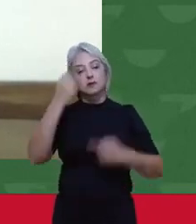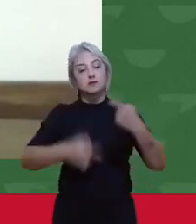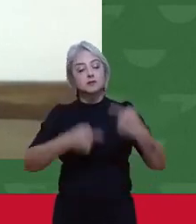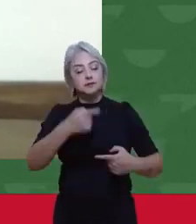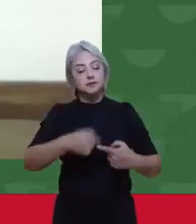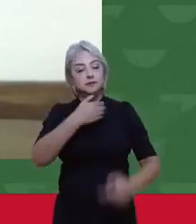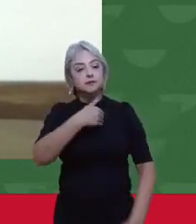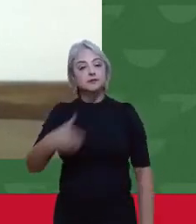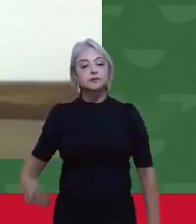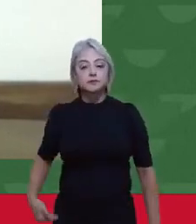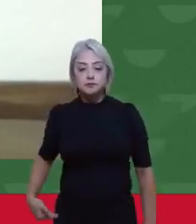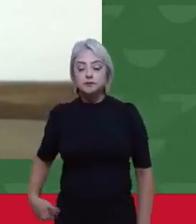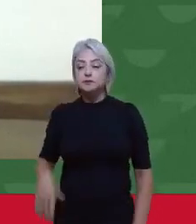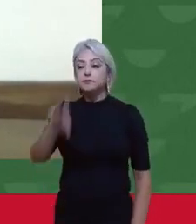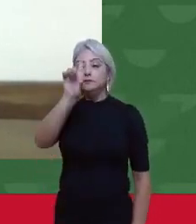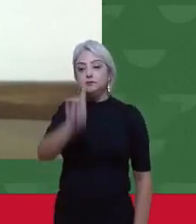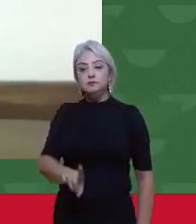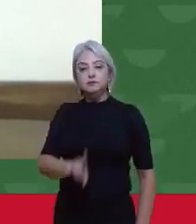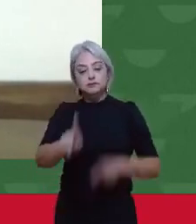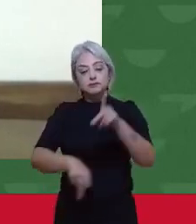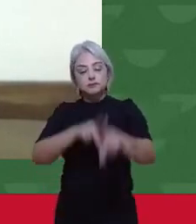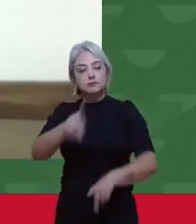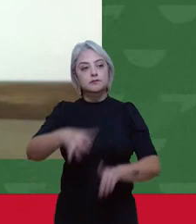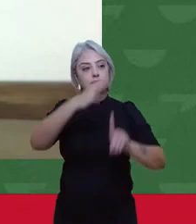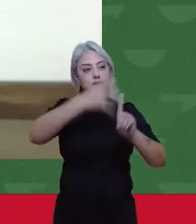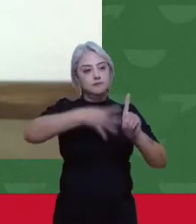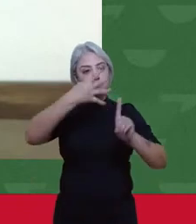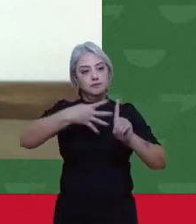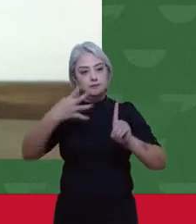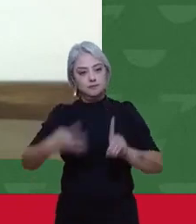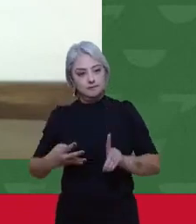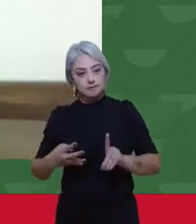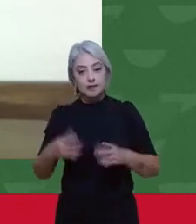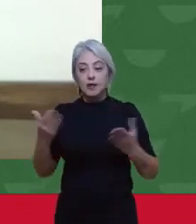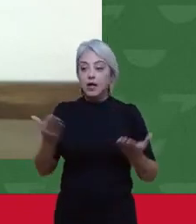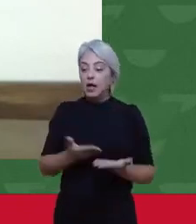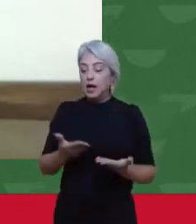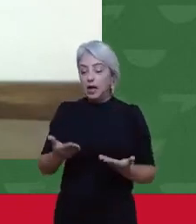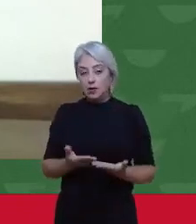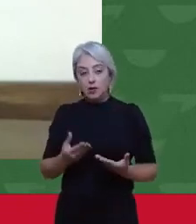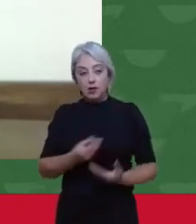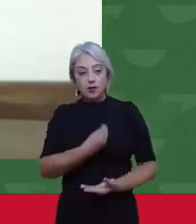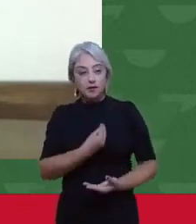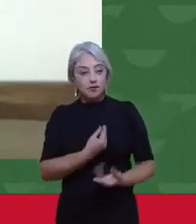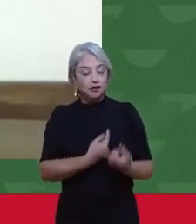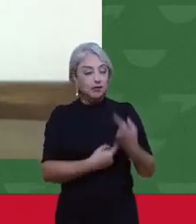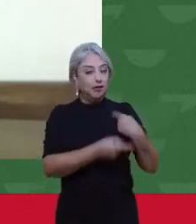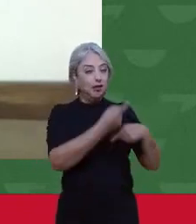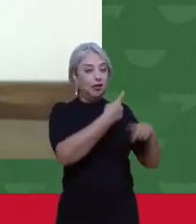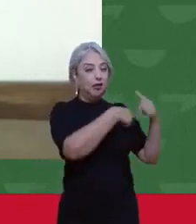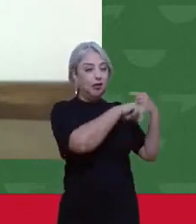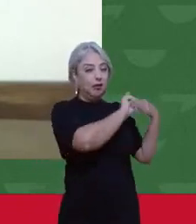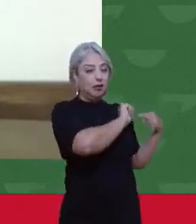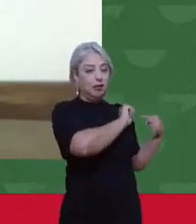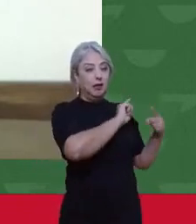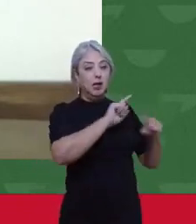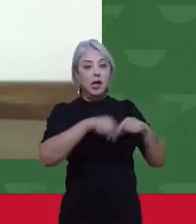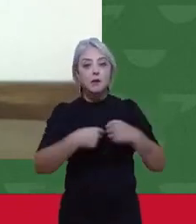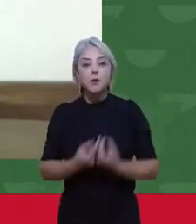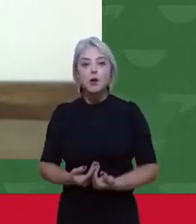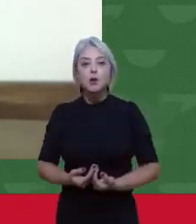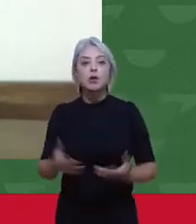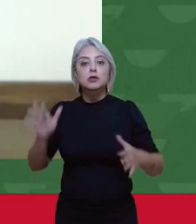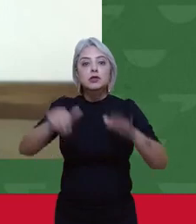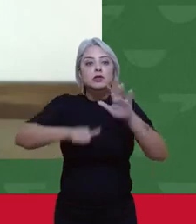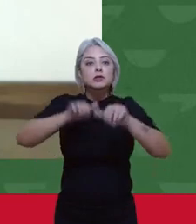políticas públicas e nos direitos da população LGBTQI+. Agora nós estamos vivendo um retrocesso. E é por isso que a gente conclama